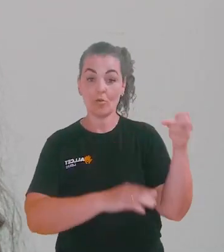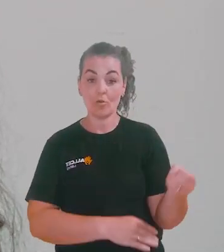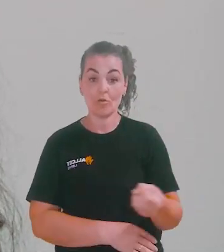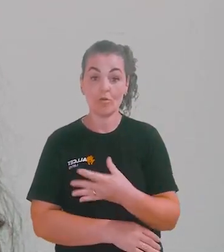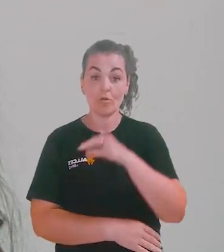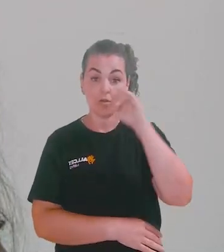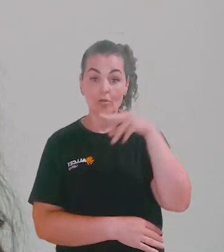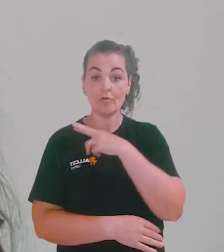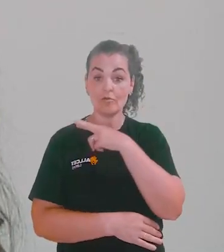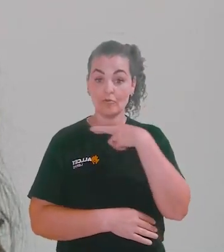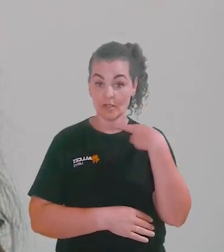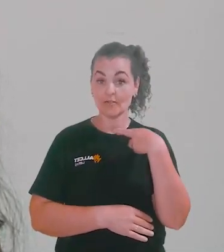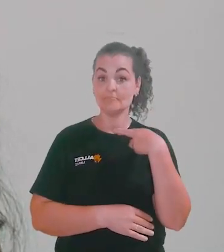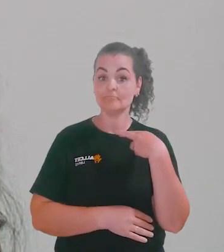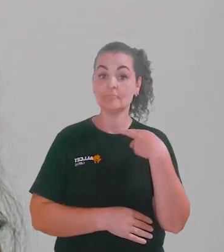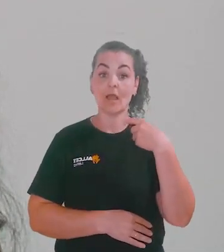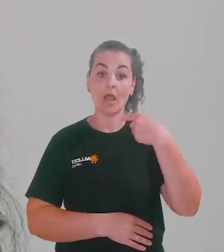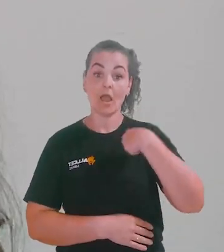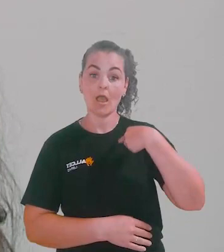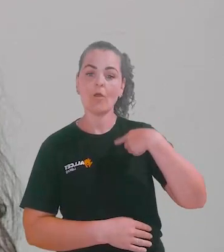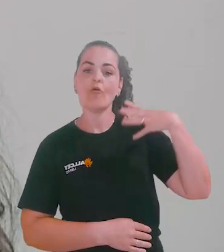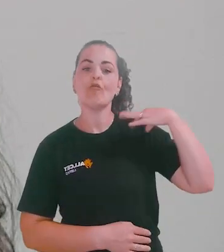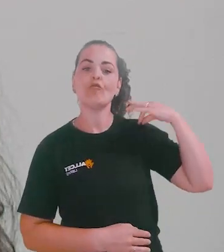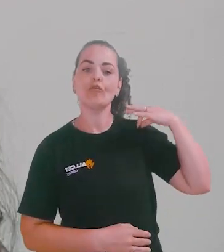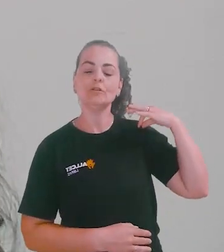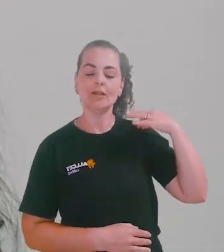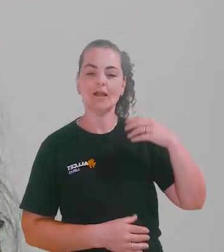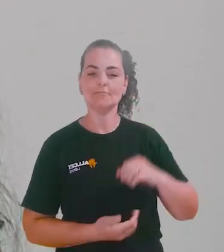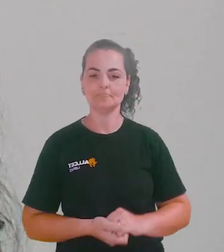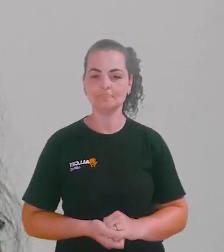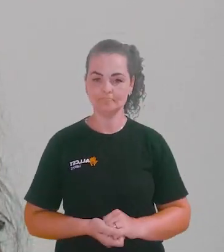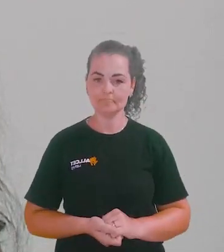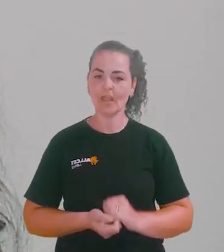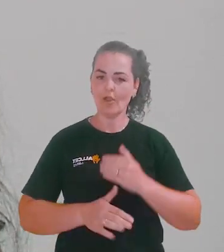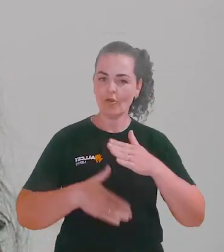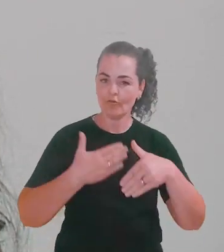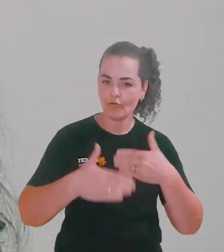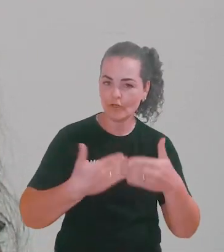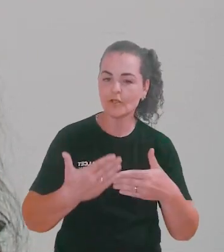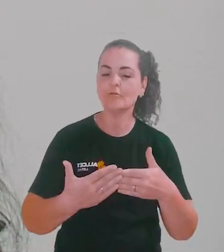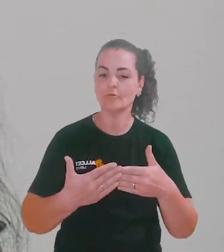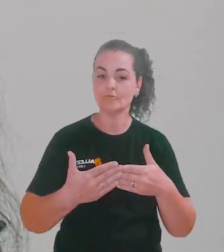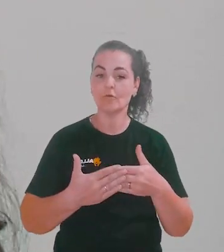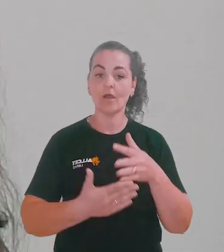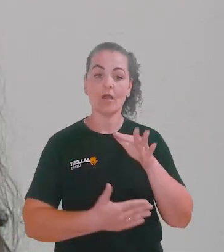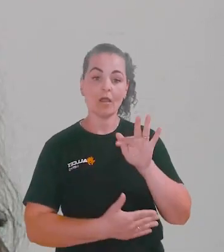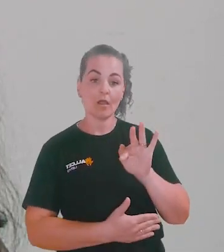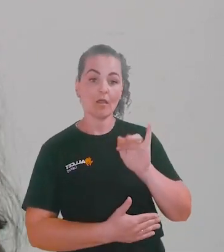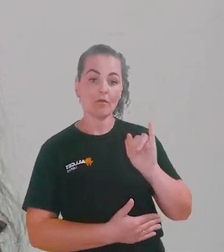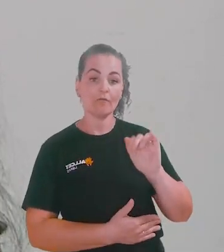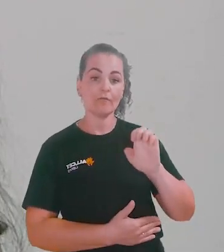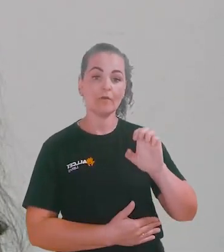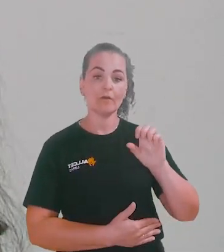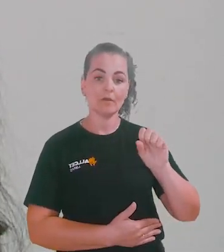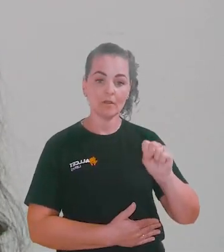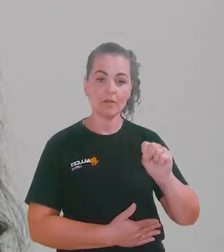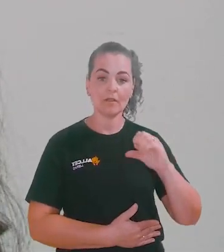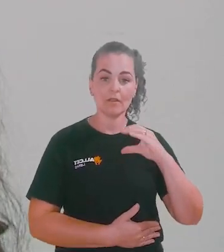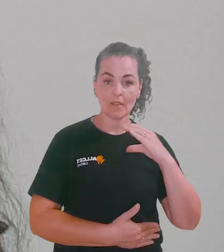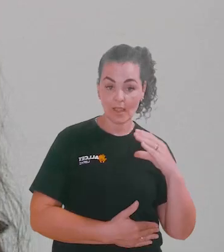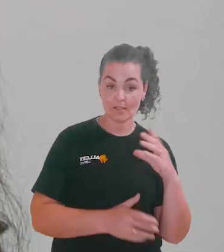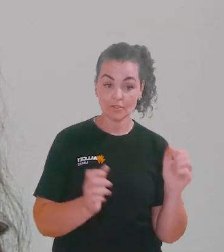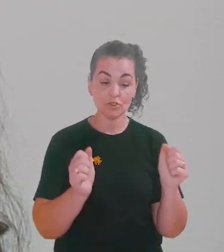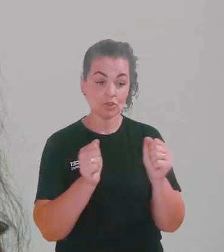tecnologia e da inovação para Jaraguá foi a plataforma Eu Voluntário. Então, é uma plataforma que ela foi desenvolvida pela Fiesc, mas